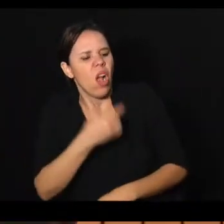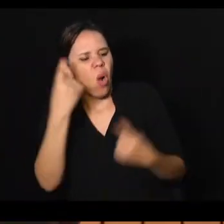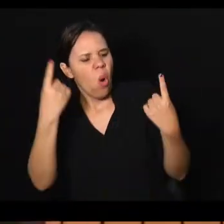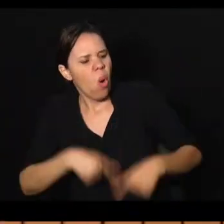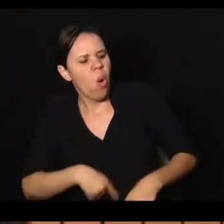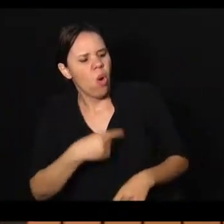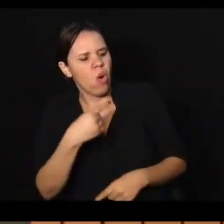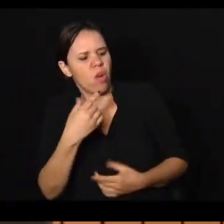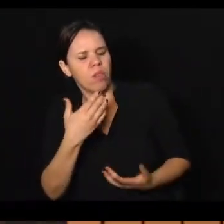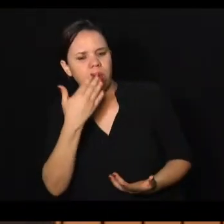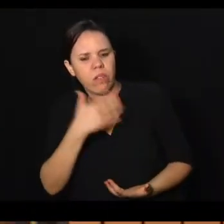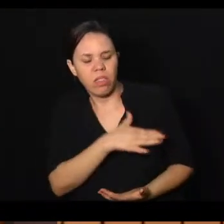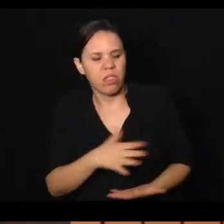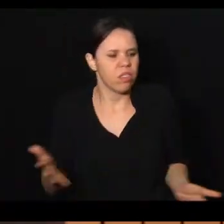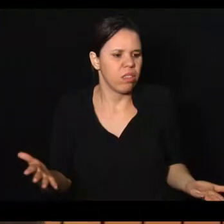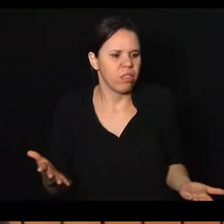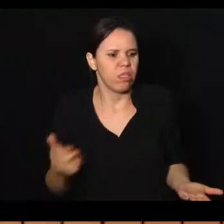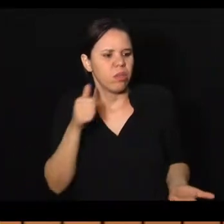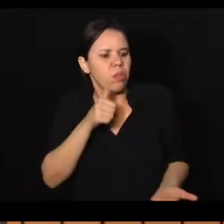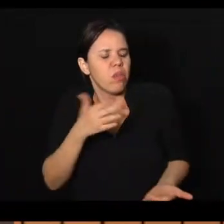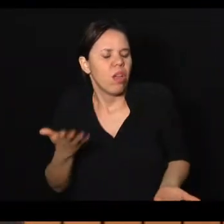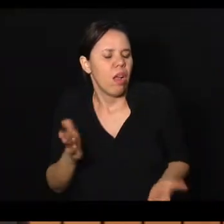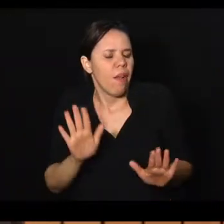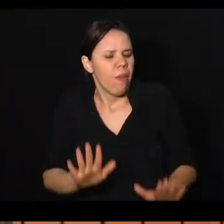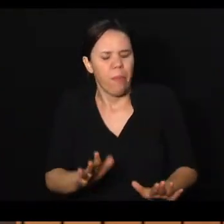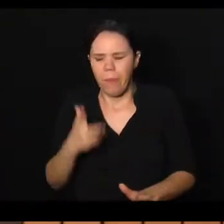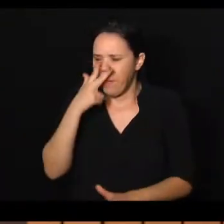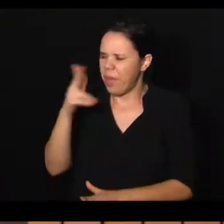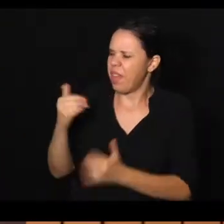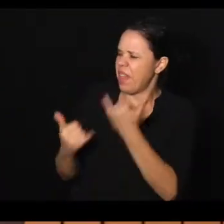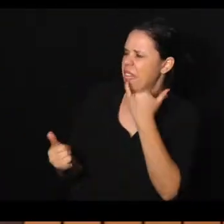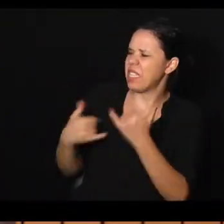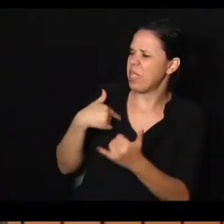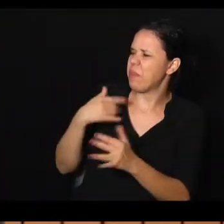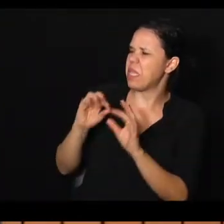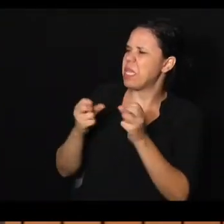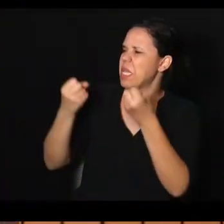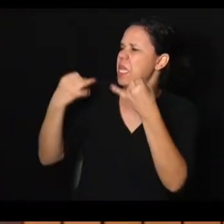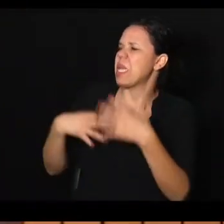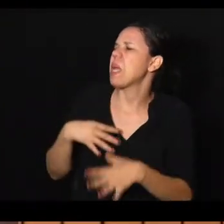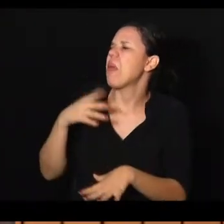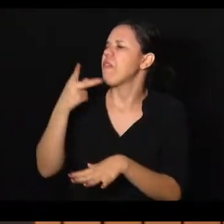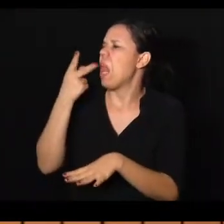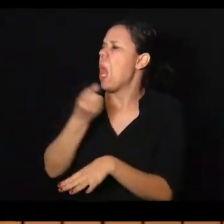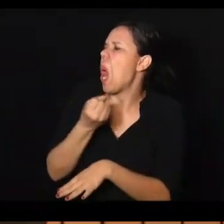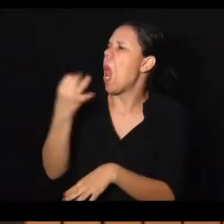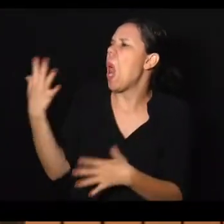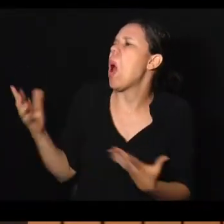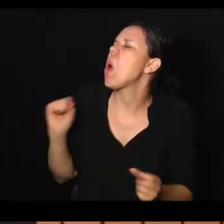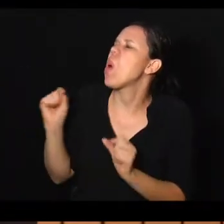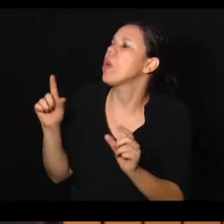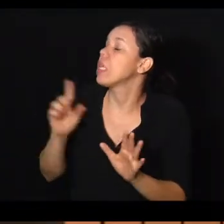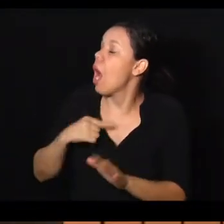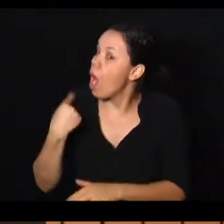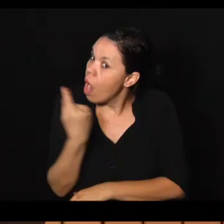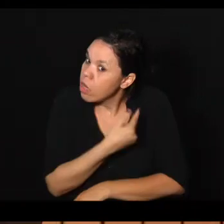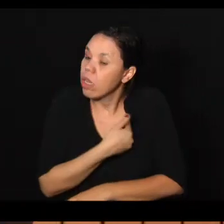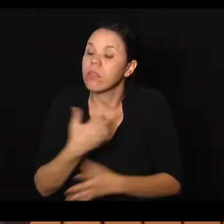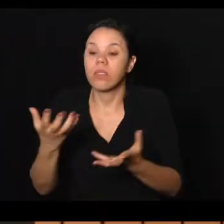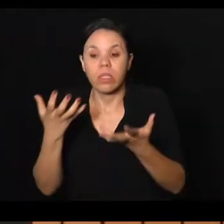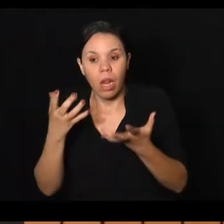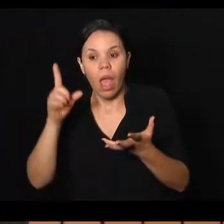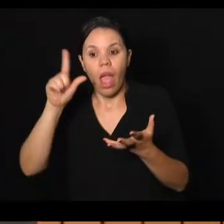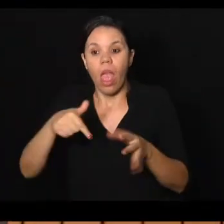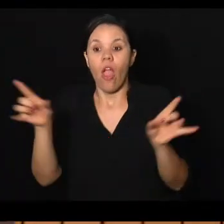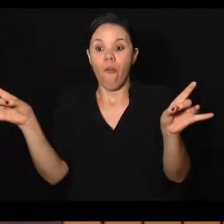criança. Às vezes dá a impressão que precisam de discurso, precisam de número, o que nós queremos é o